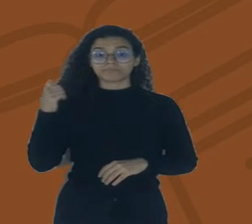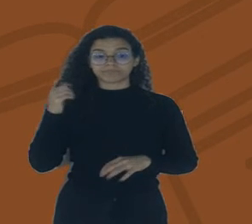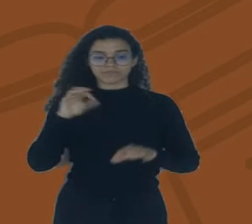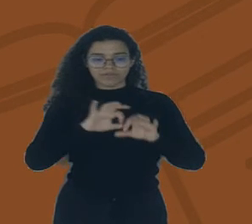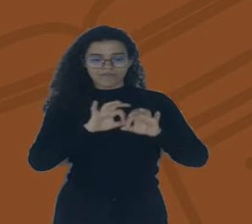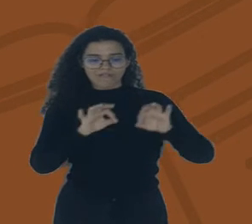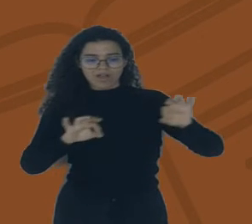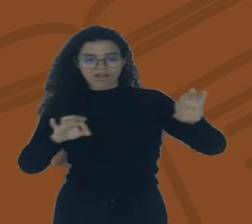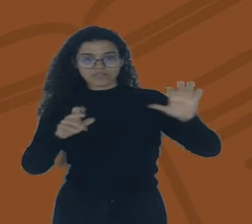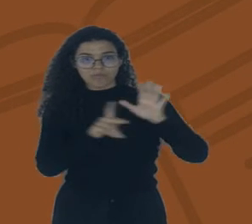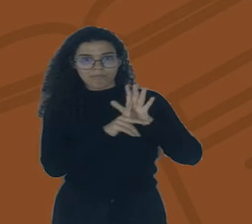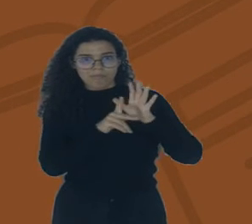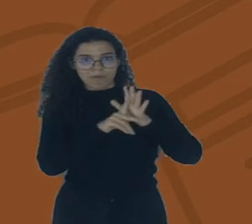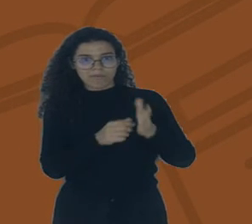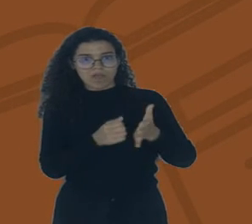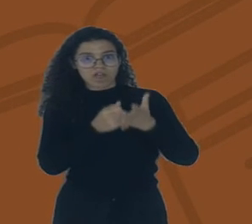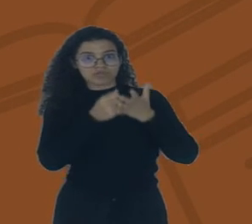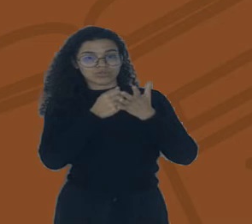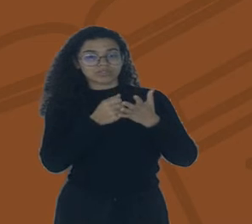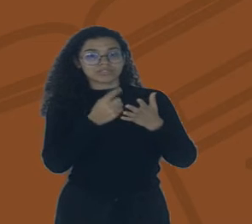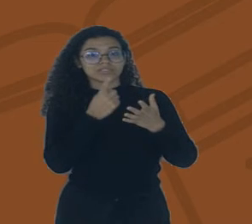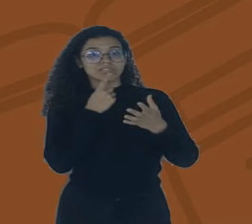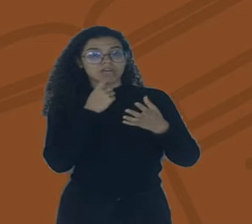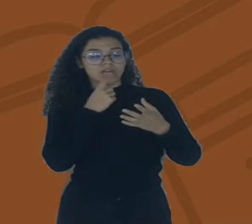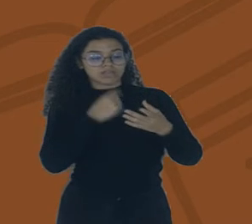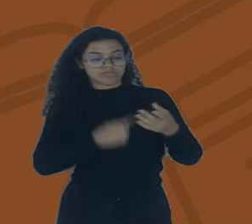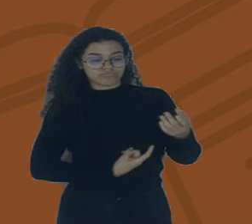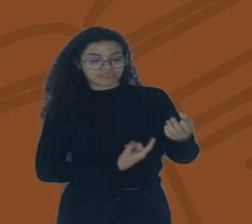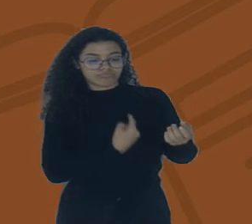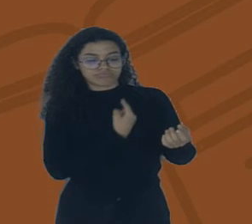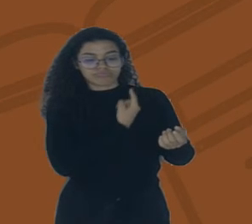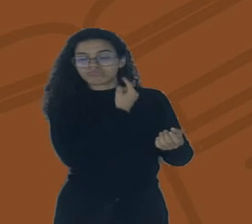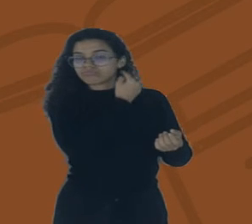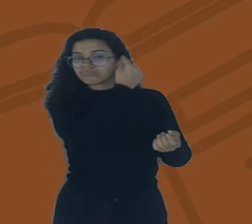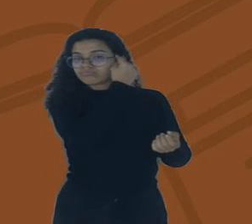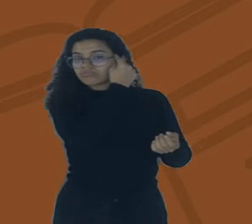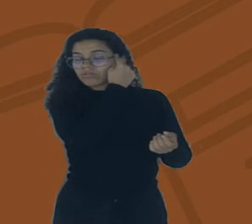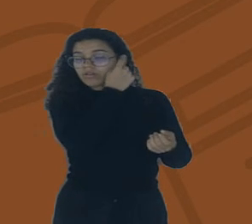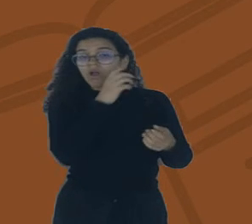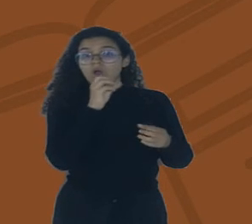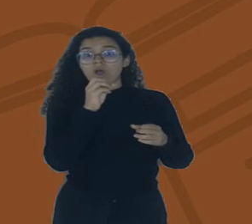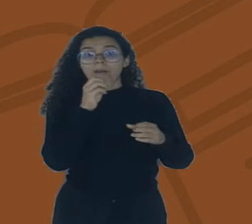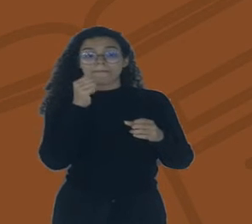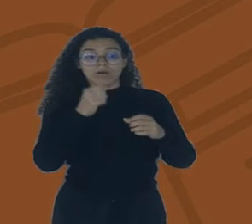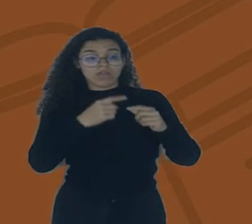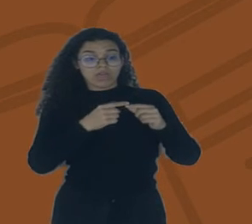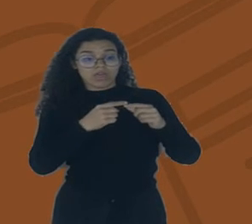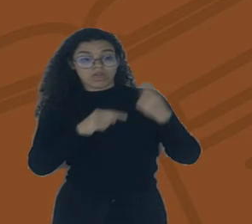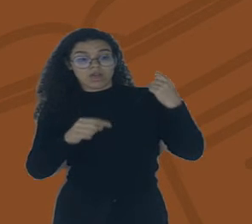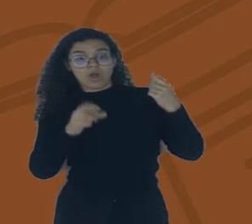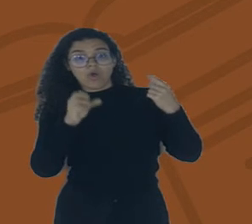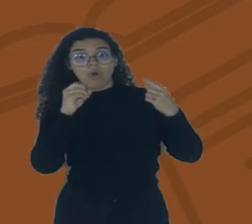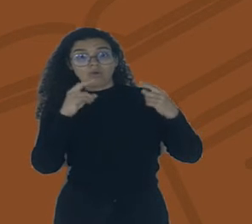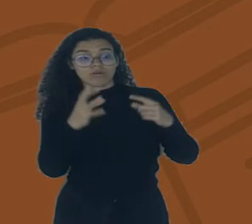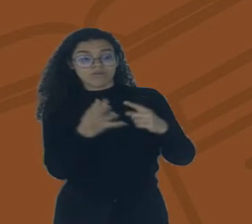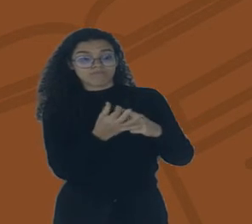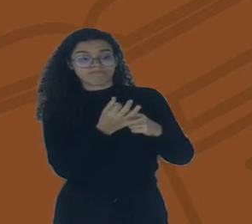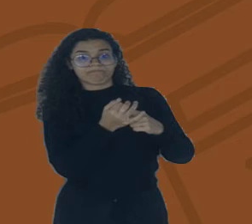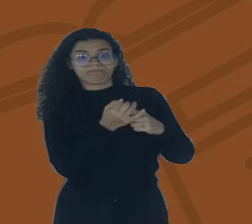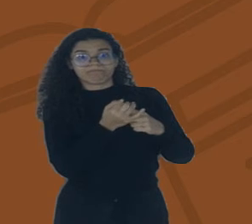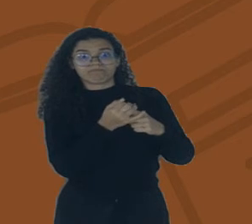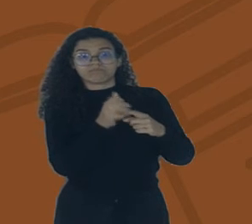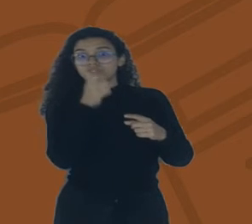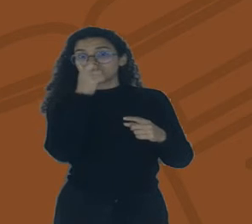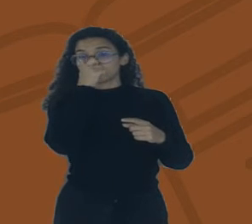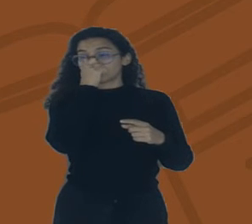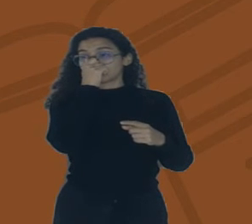para o cérebro, às vezes eles se rompem, causando aí, ou entopem, causando aí o AVC. Se esses vasos que levam o sangue, eles se